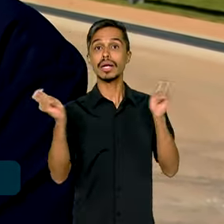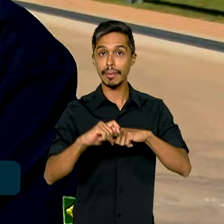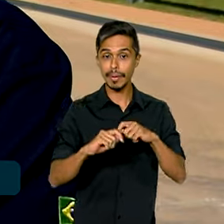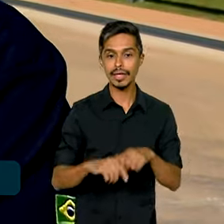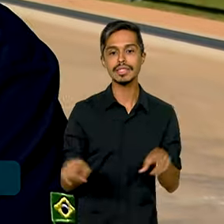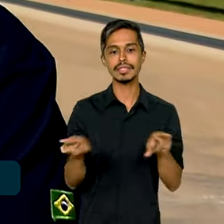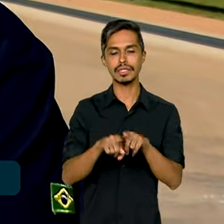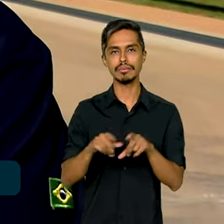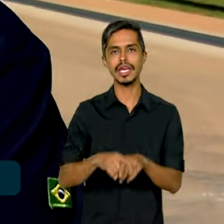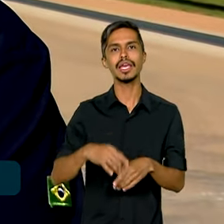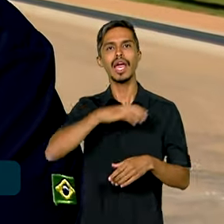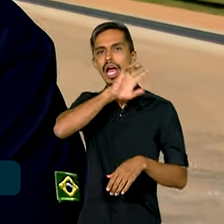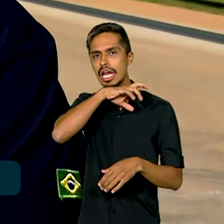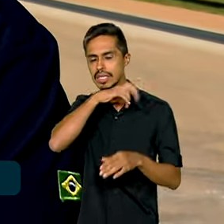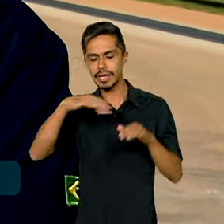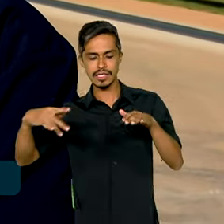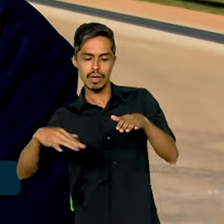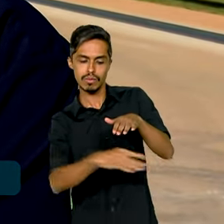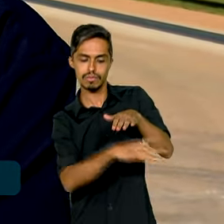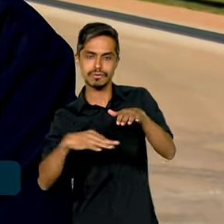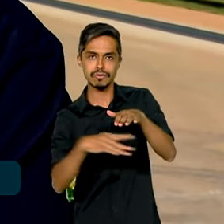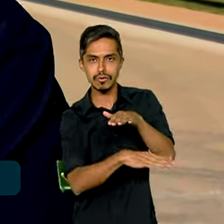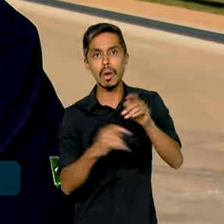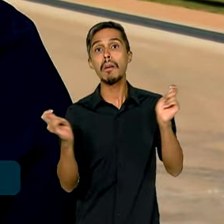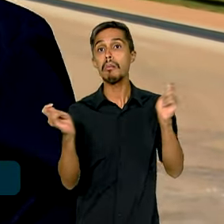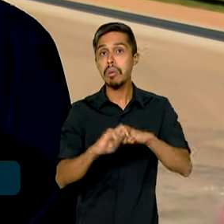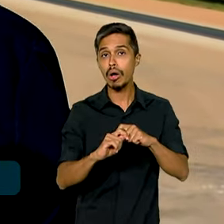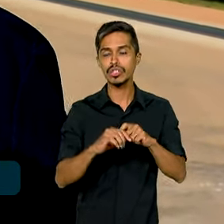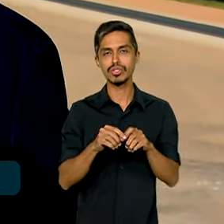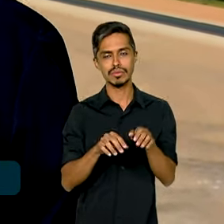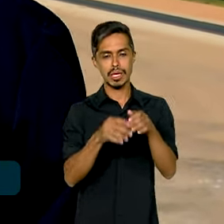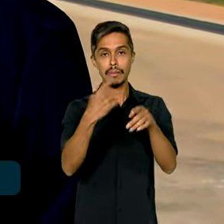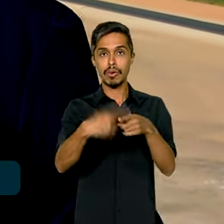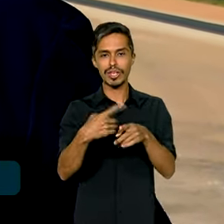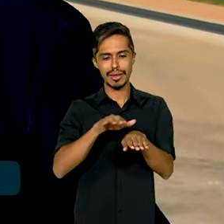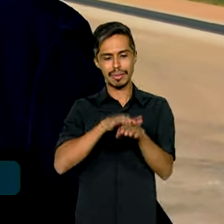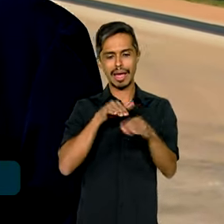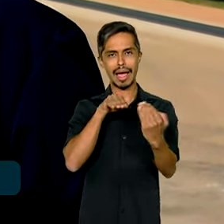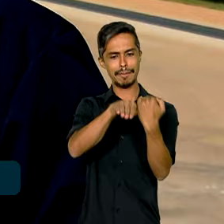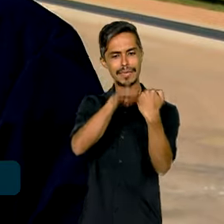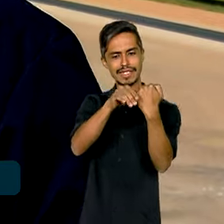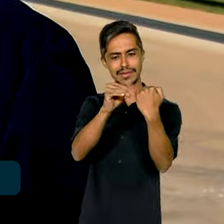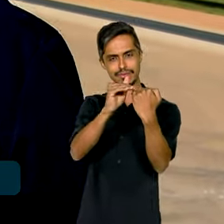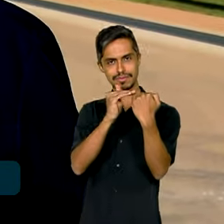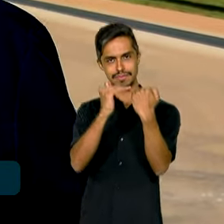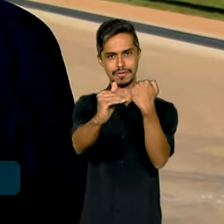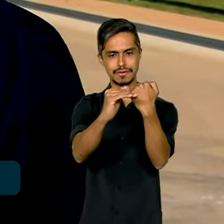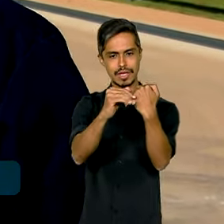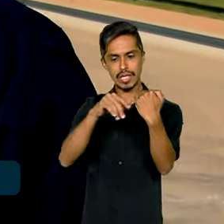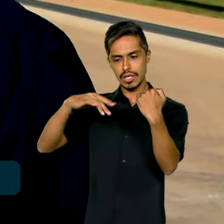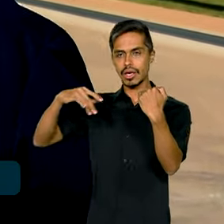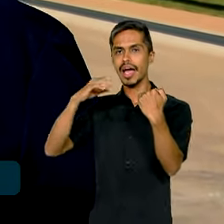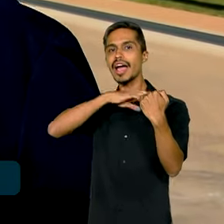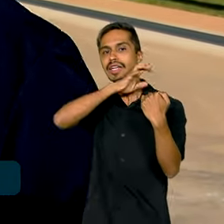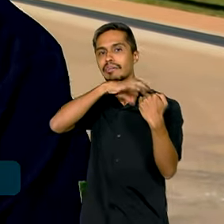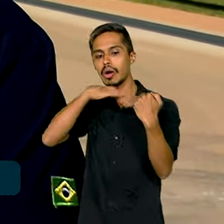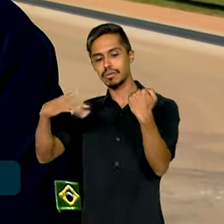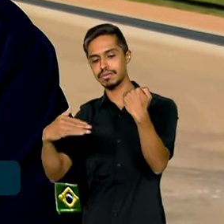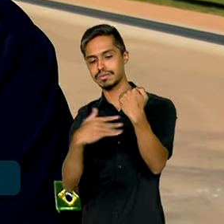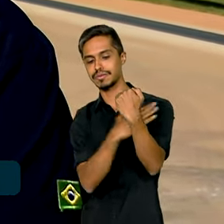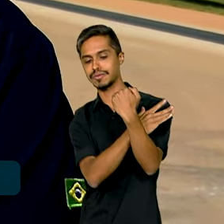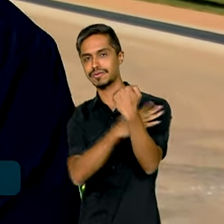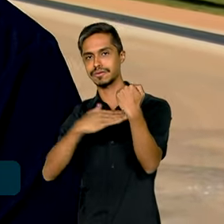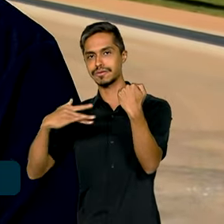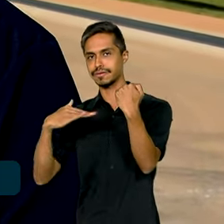de fauna para permitir que os animais que estejam de um lado e de outro da rodovia circulem por baixo da pista